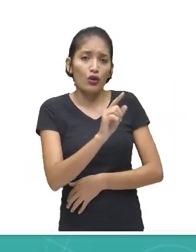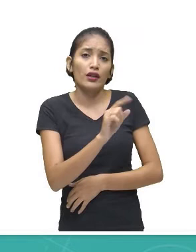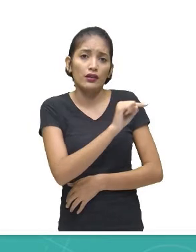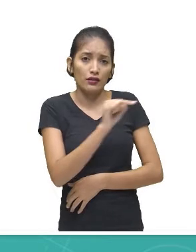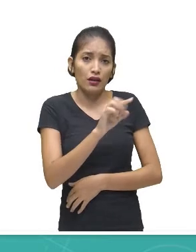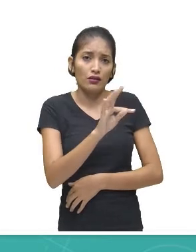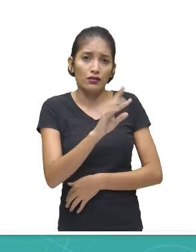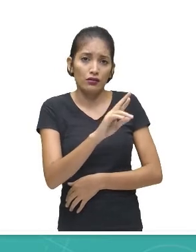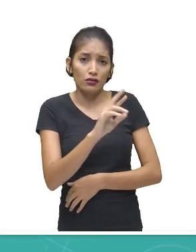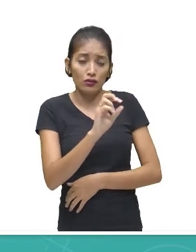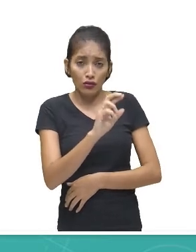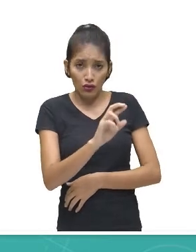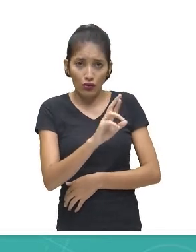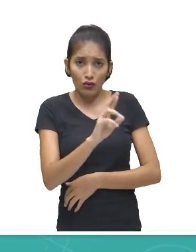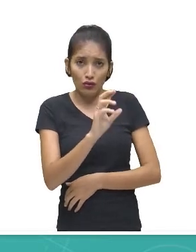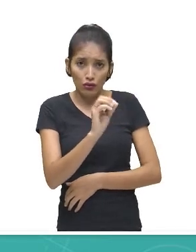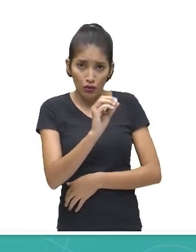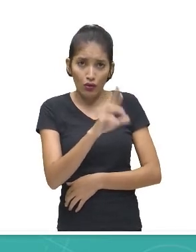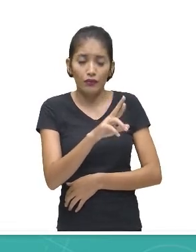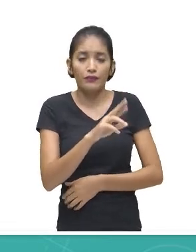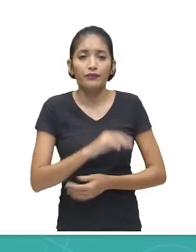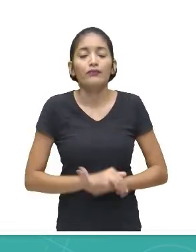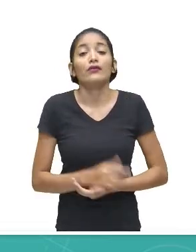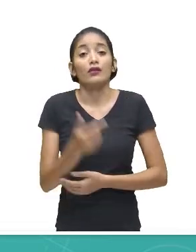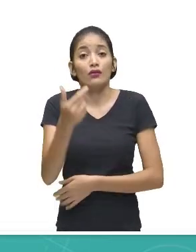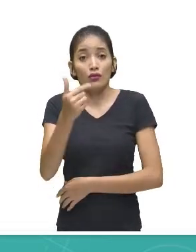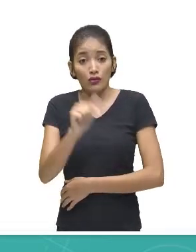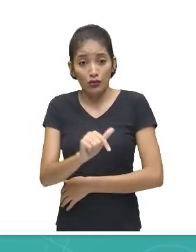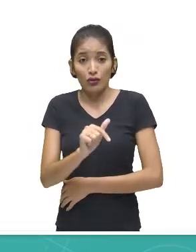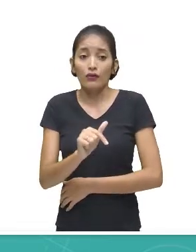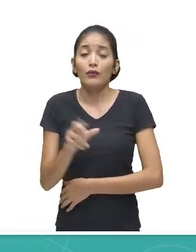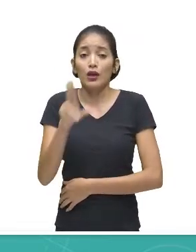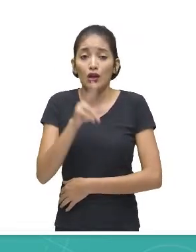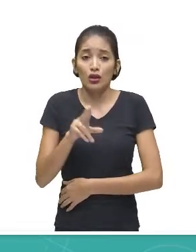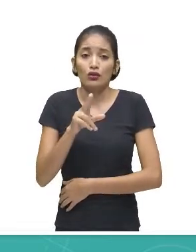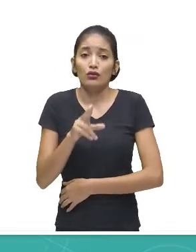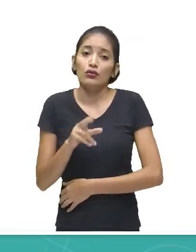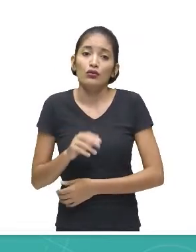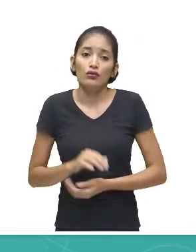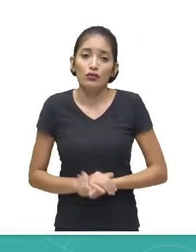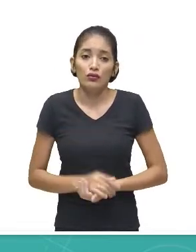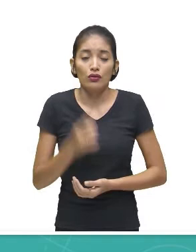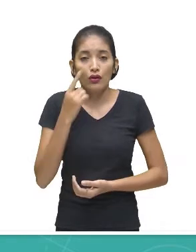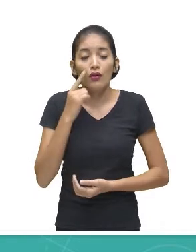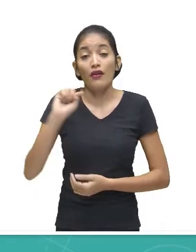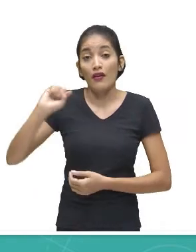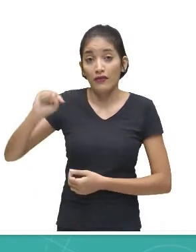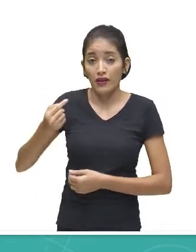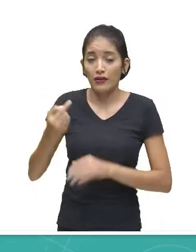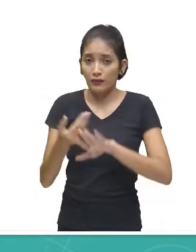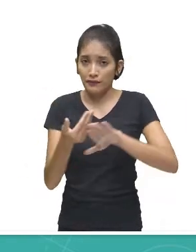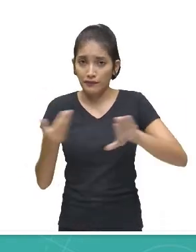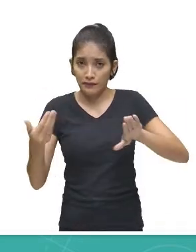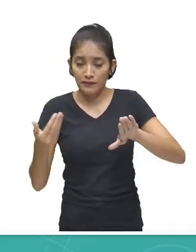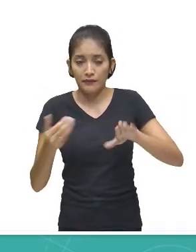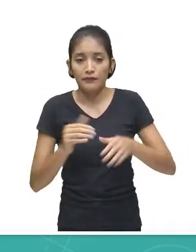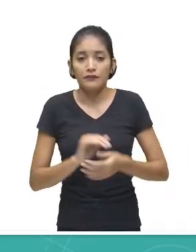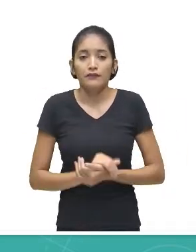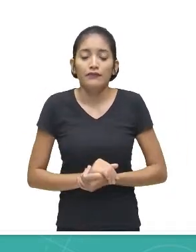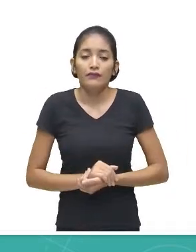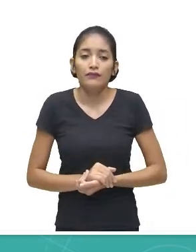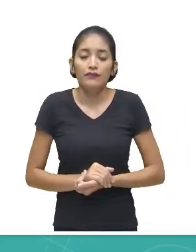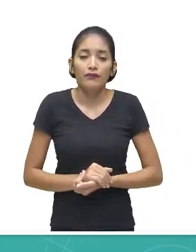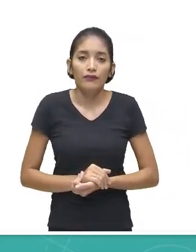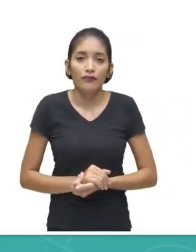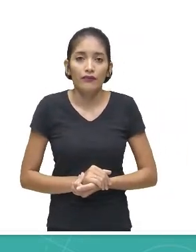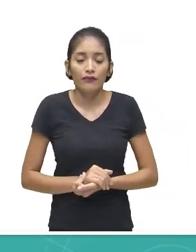Então, aqui, mais uma vez, olha, ele faz um vocativo aqui, ó. Daqui a vírgula para separar e fazer